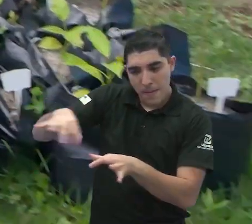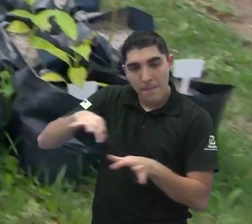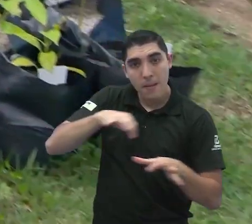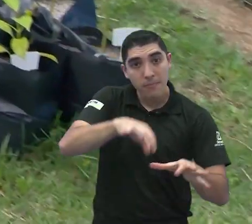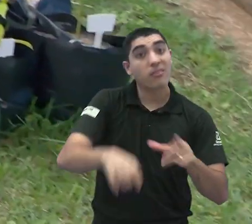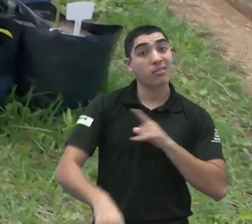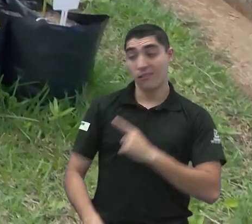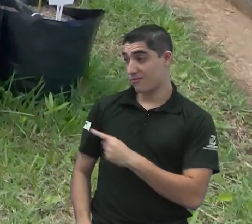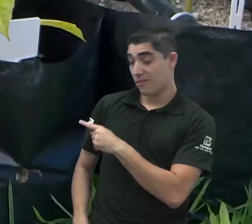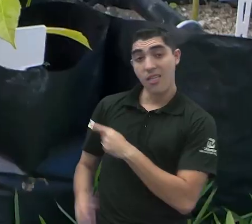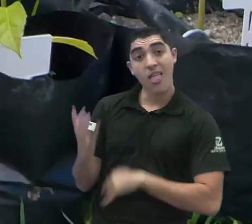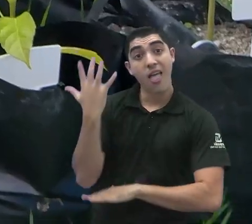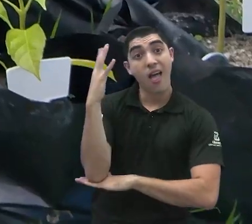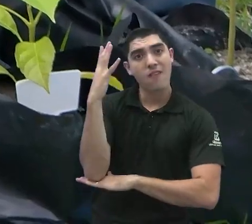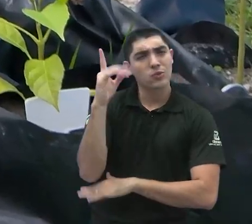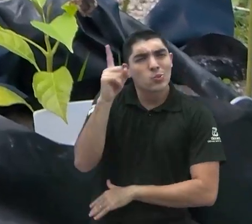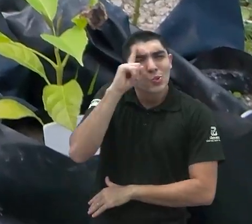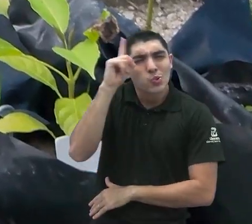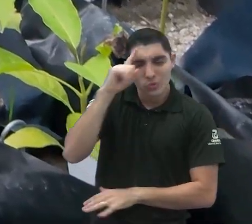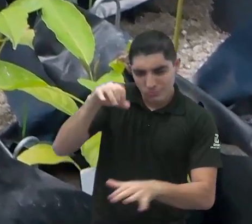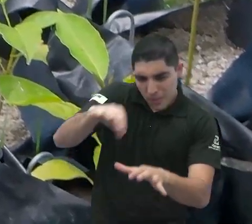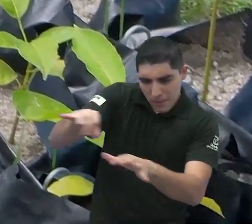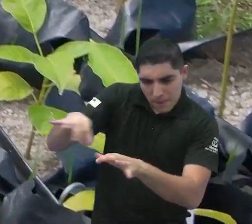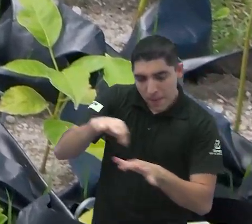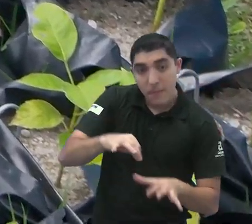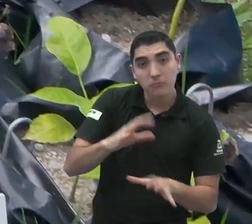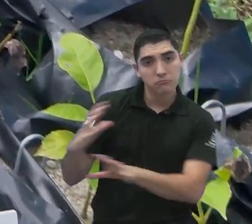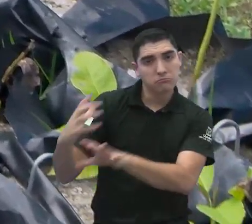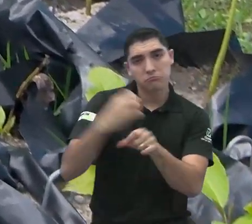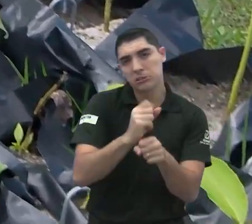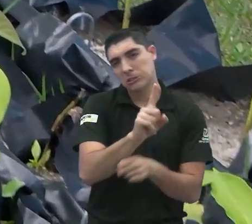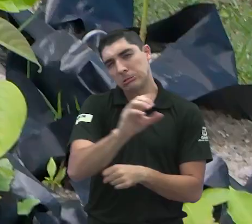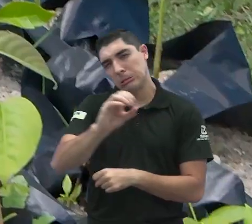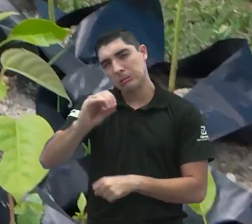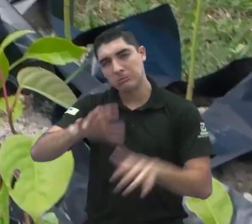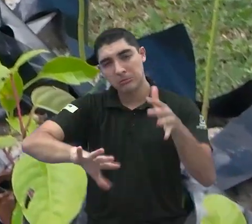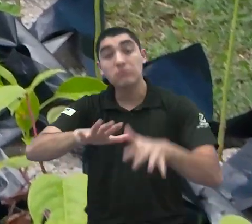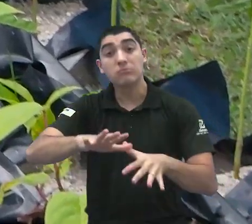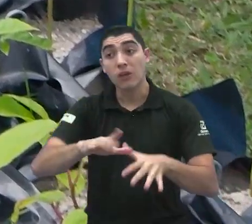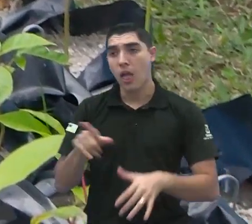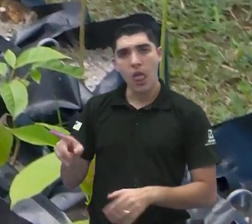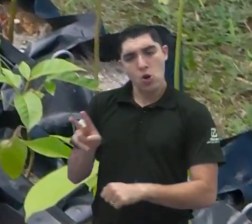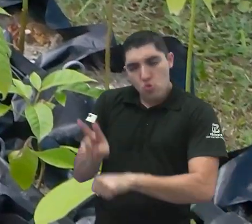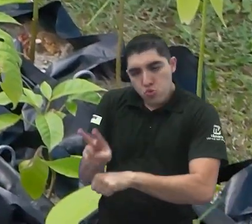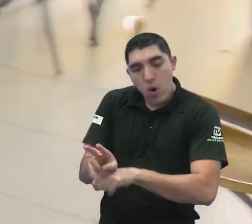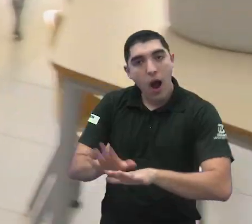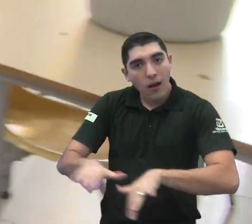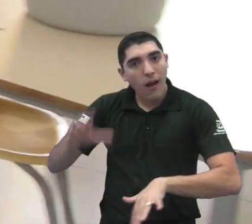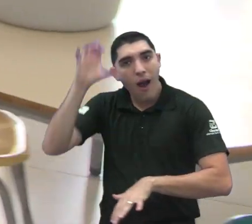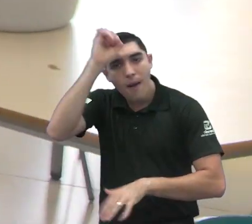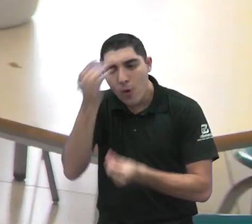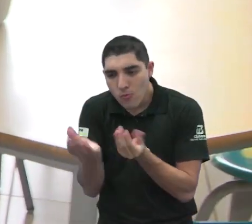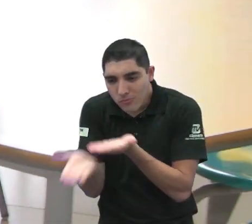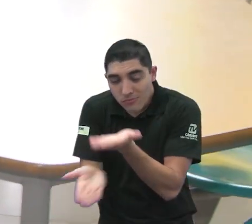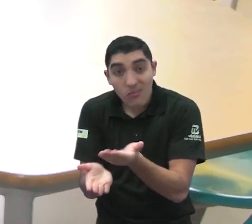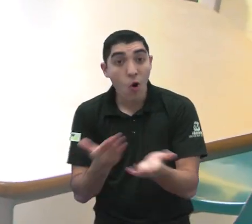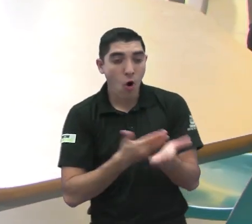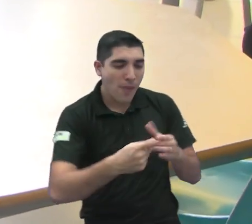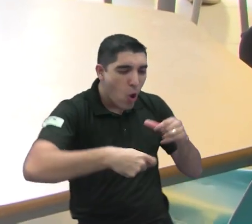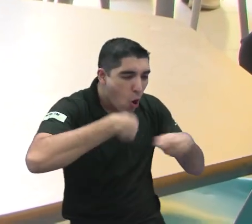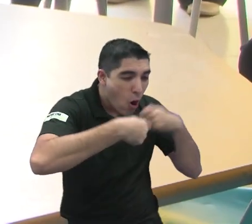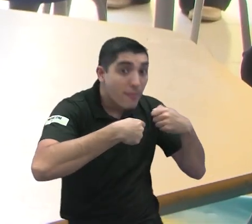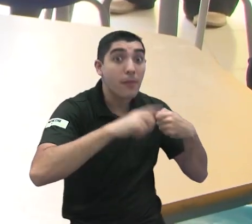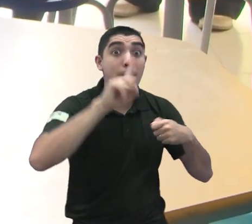60 mudas de árvores por ano que os alunos ajudarão a plantar e cuidar. Um ciclo que começa no prato de merenda